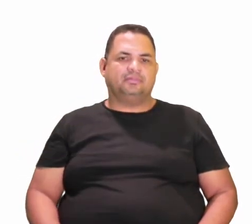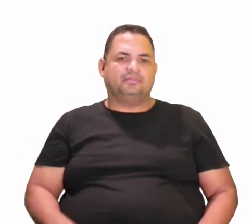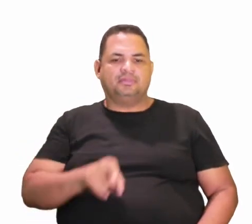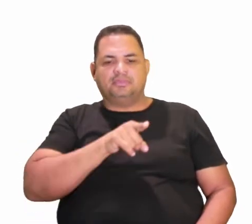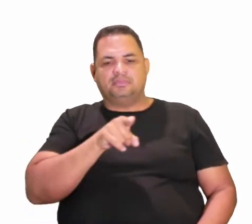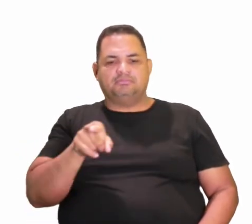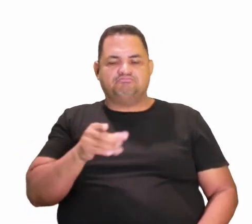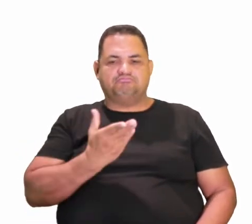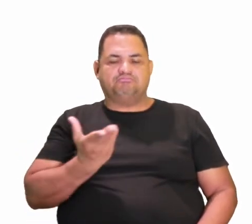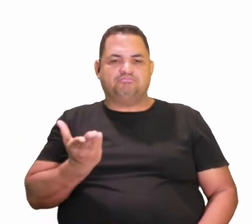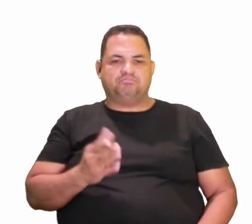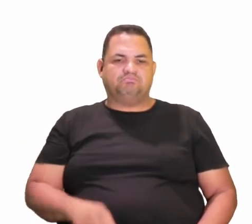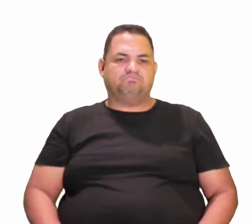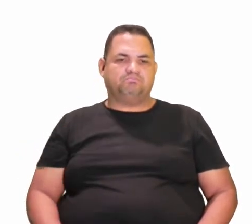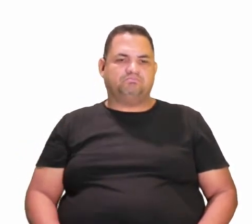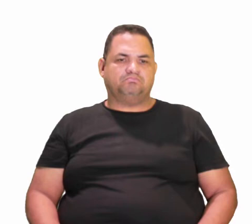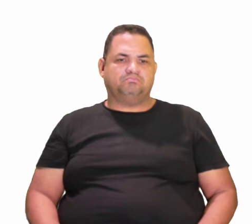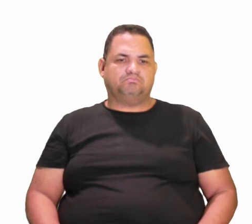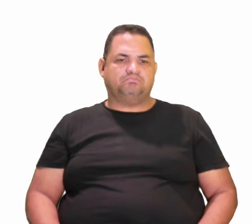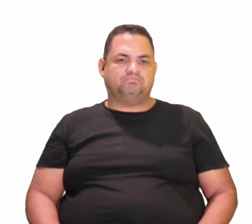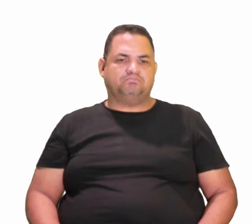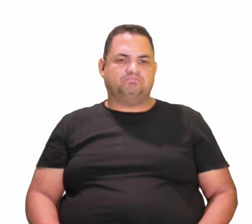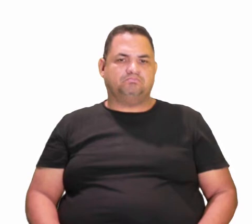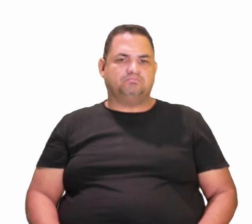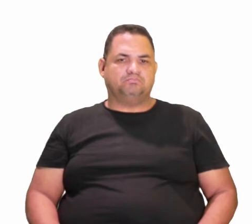estes são,